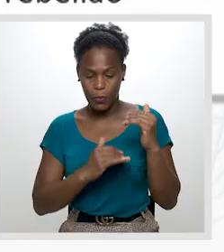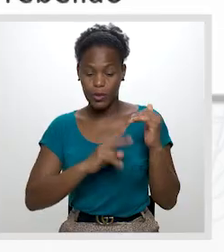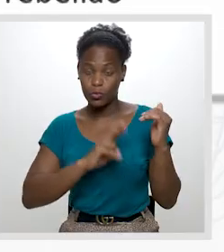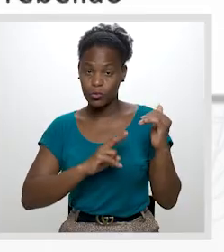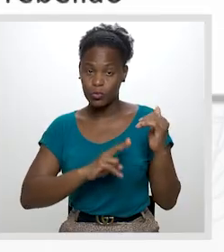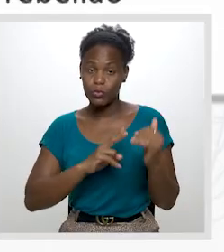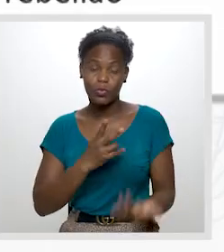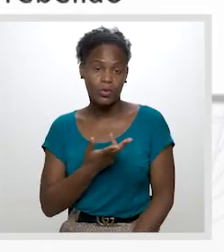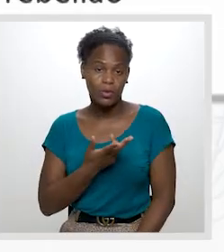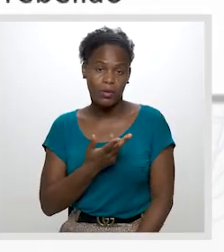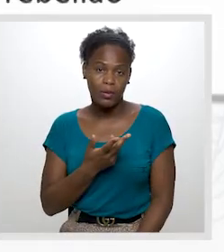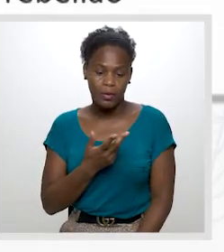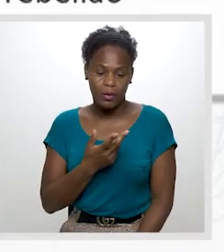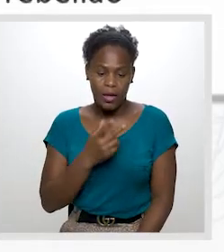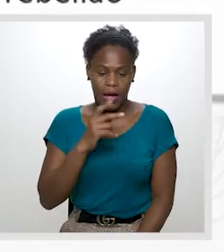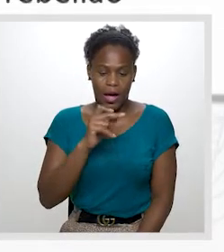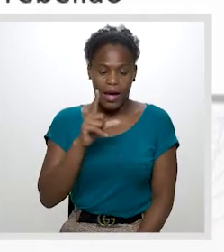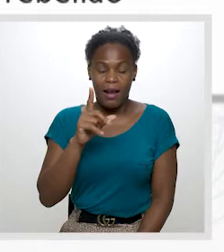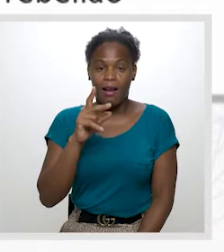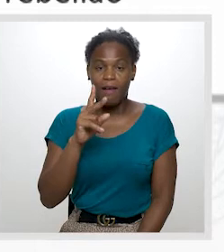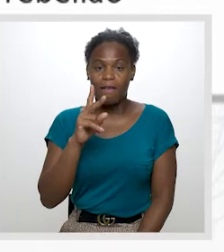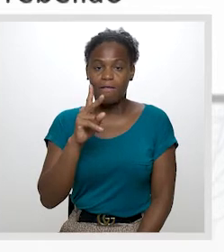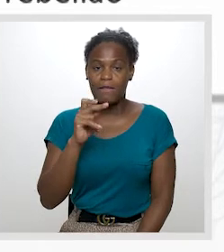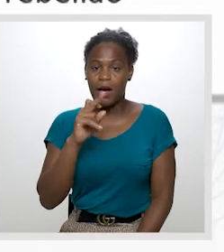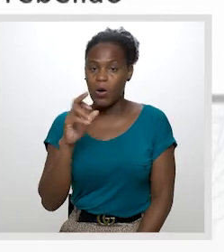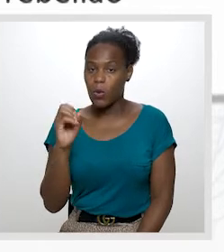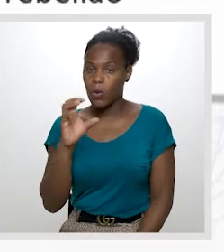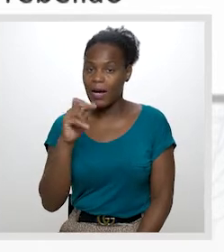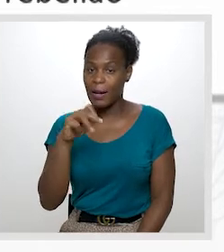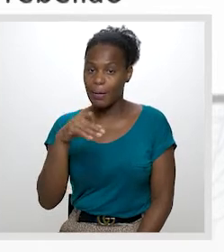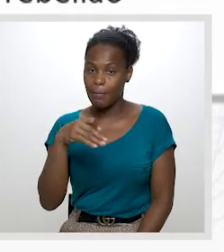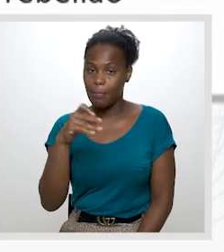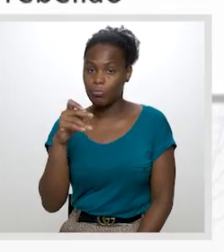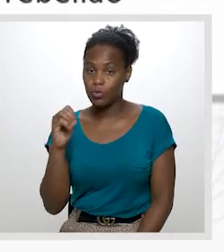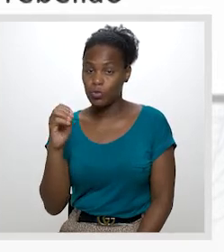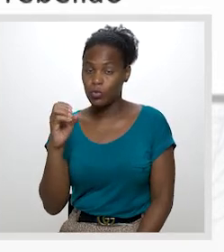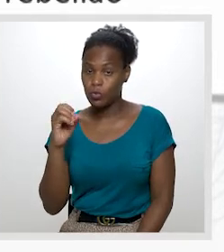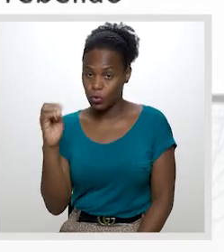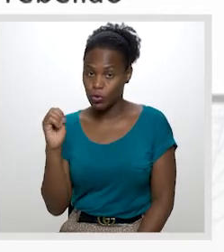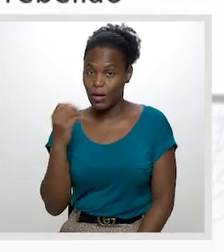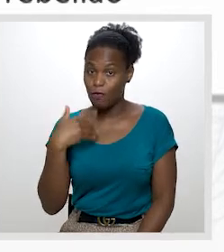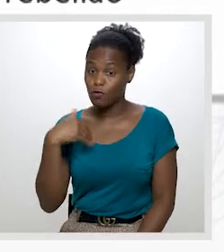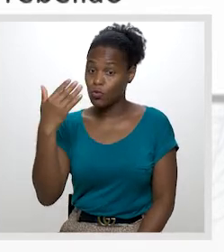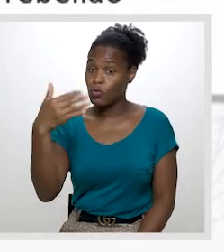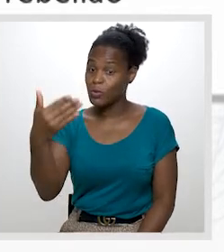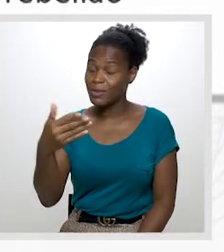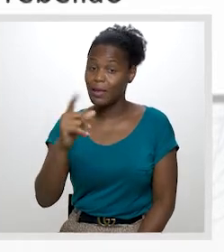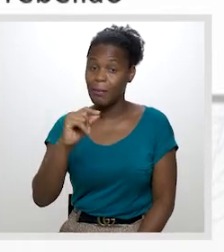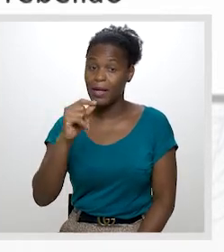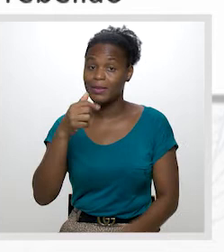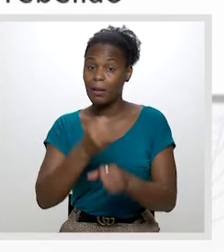ao segundo heterônimo, Álvaro de Campos, futurista e também era